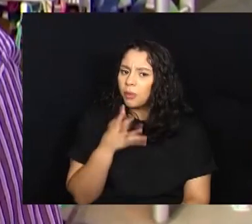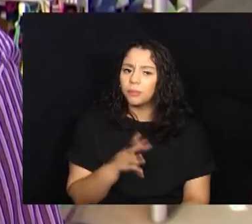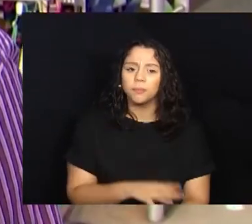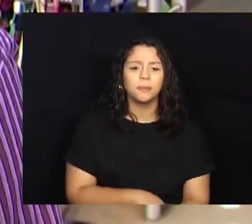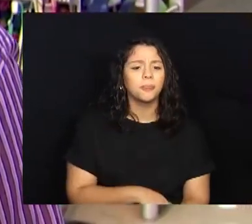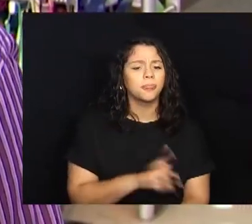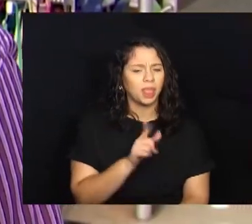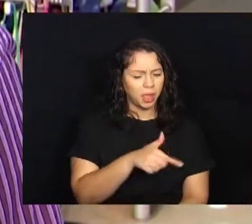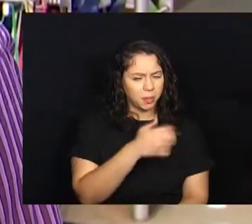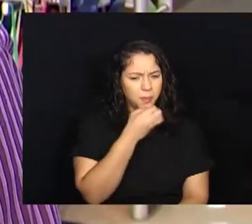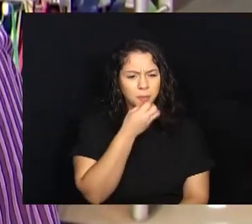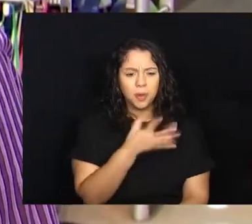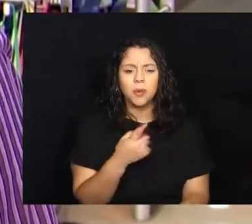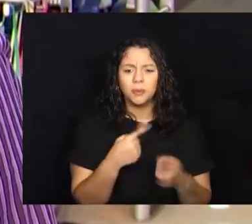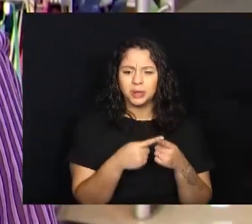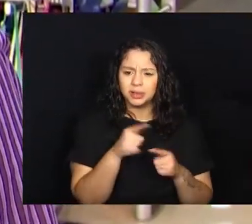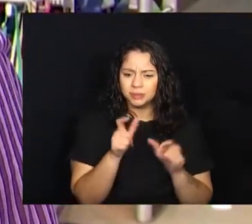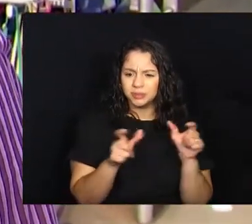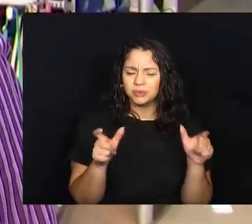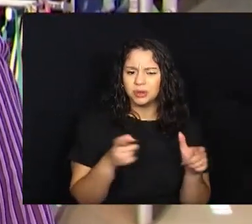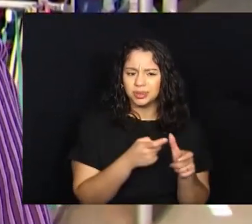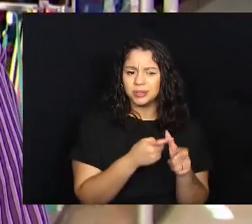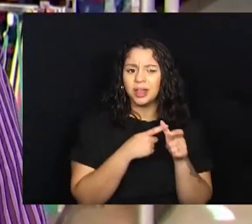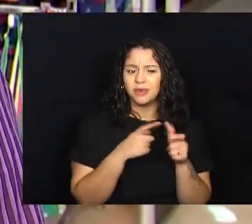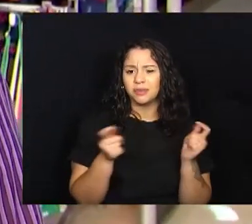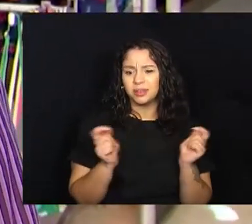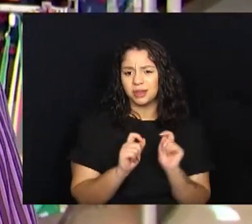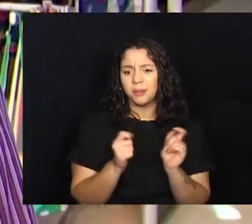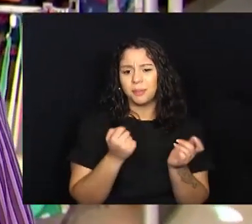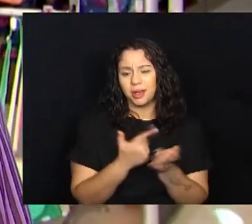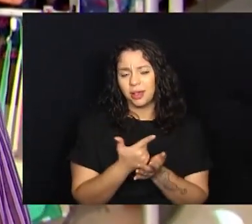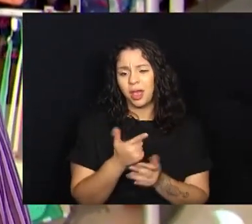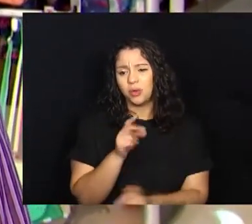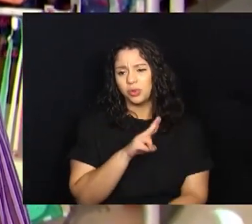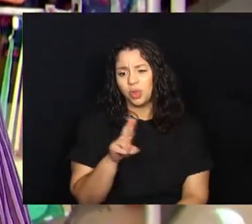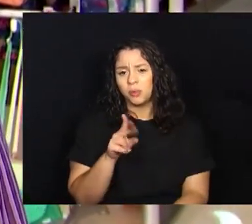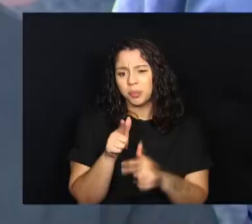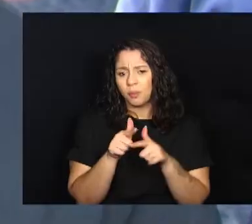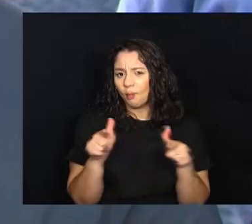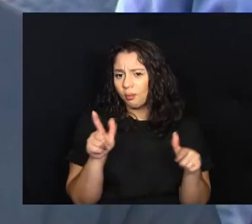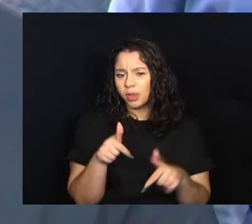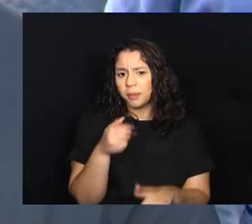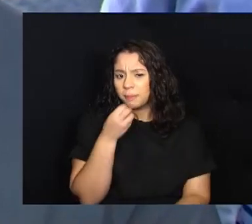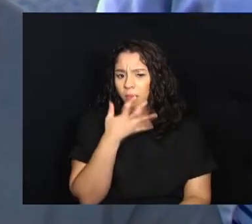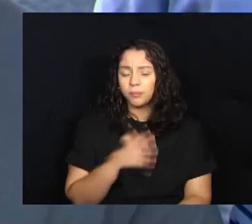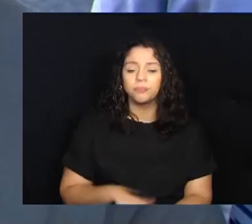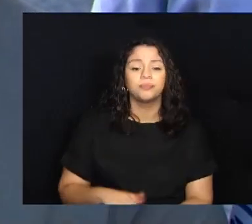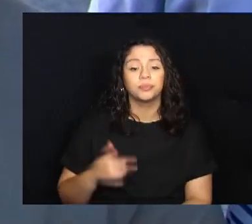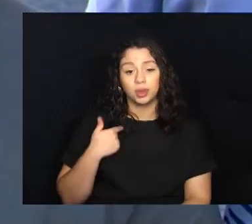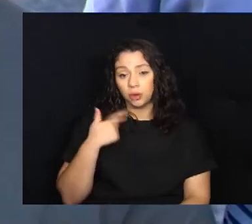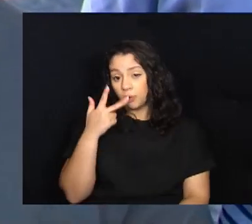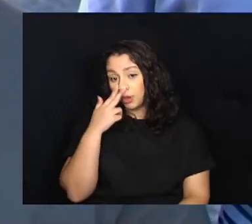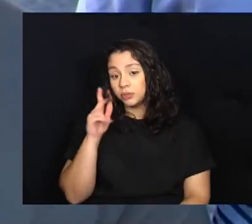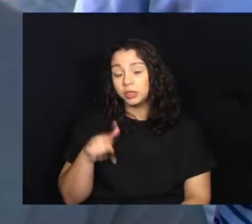acho que é uma boa, porque quem deve tem possibilidade de pagar, limpar o nome, né? Eu acho uma boa isso aí. Eu acho legal, porque daí a gente consegue quitar